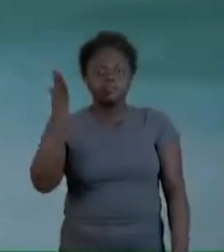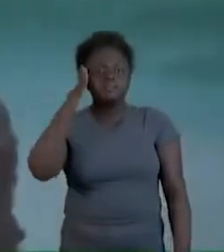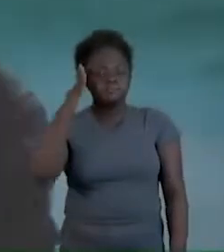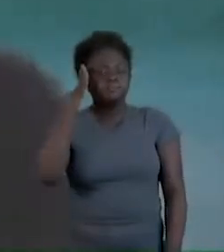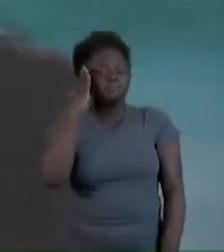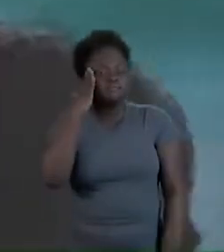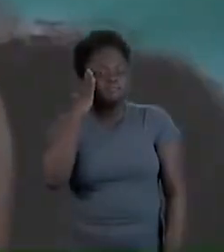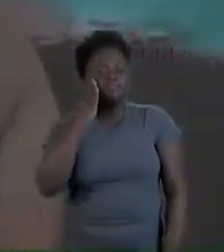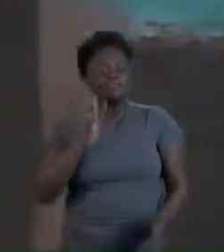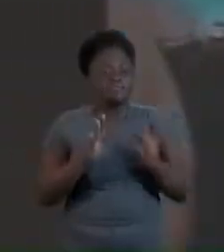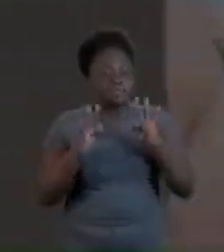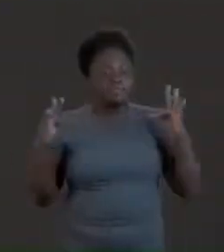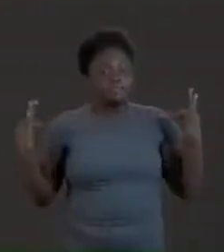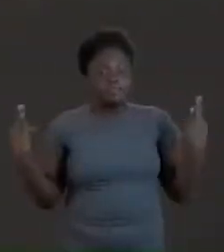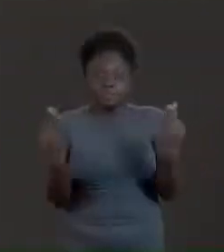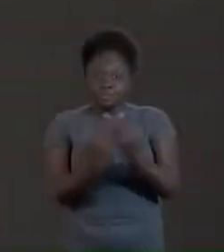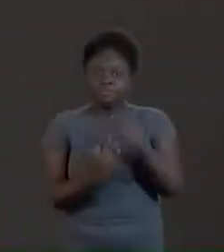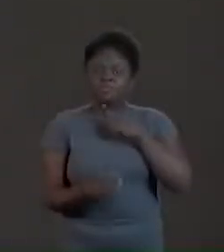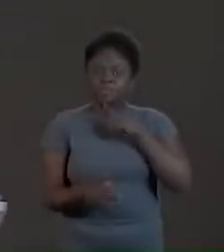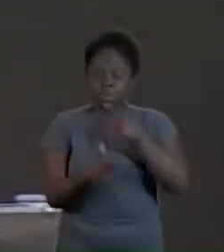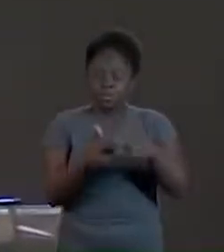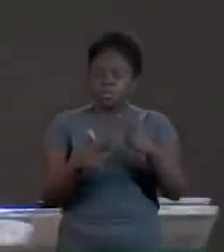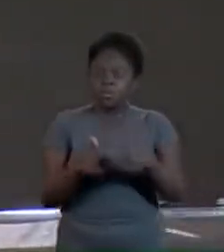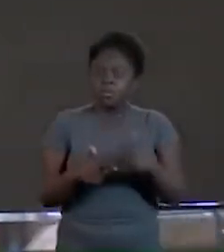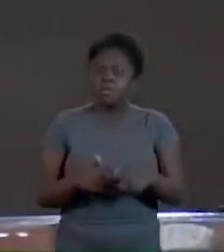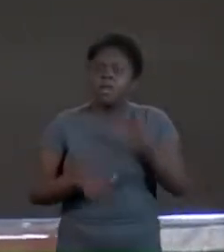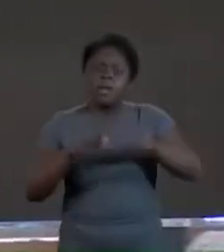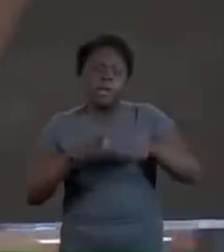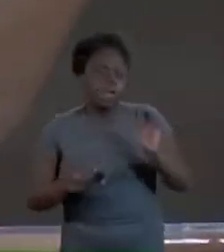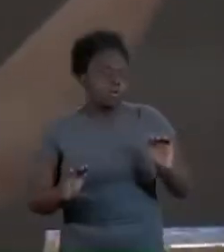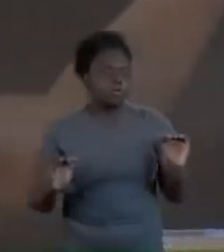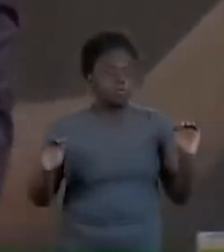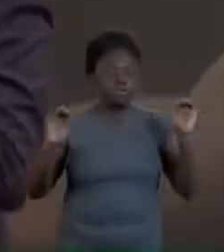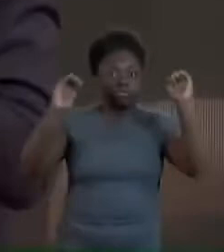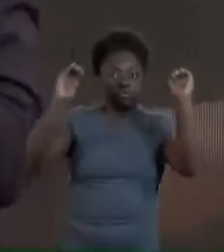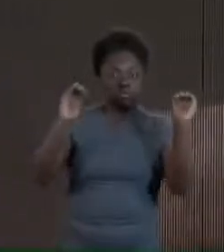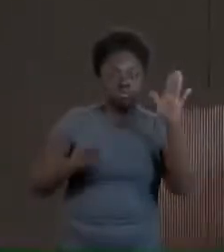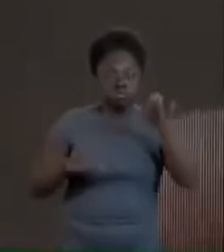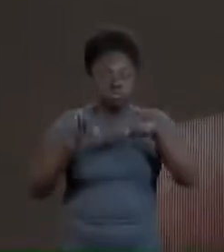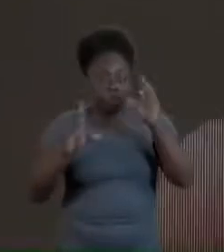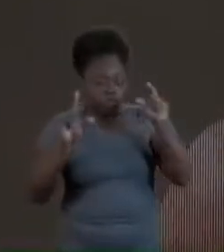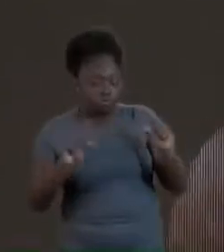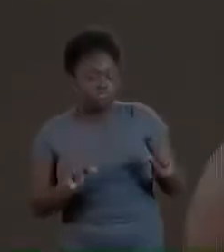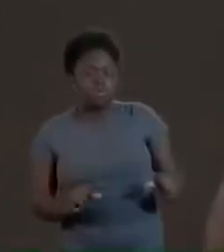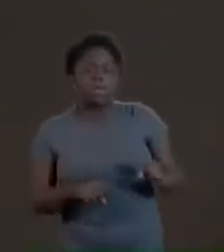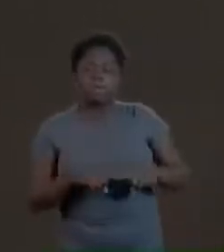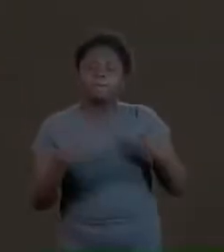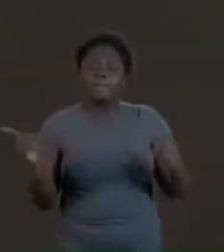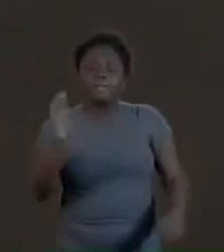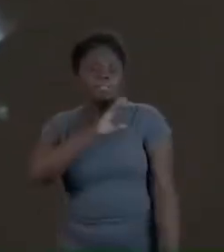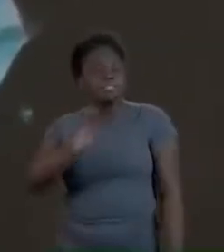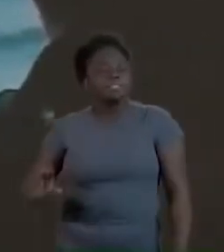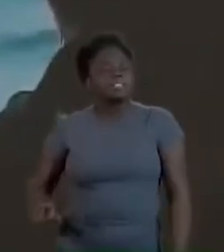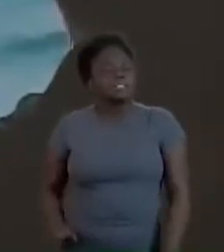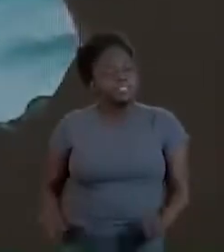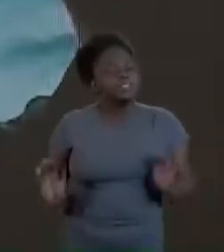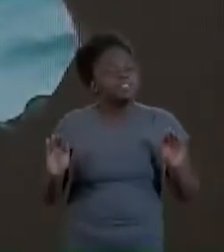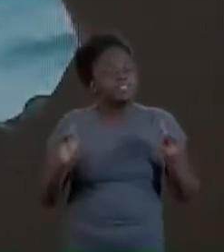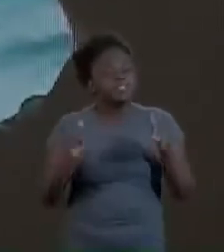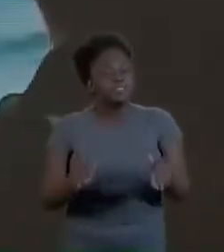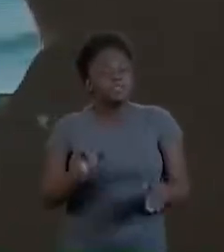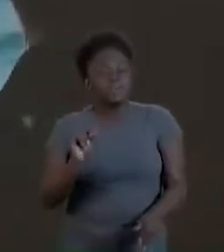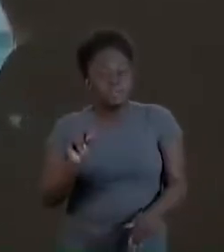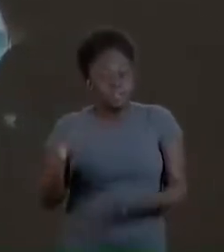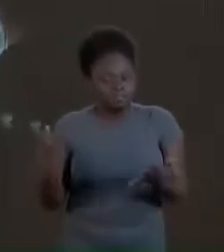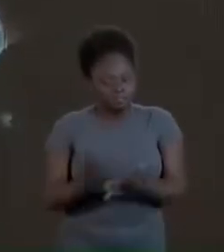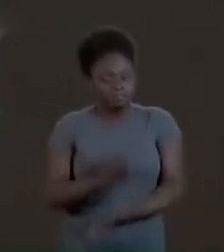que todas as famílias têm seus problemas, num grau maior, num grau menor, mas Cristo veio exatamente